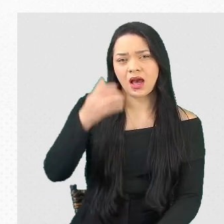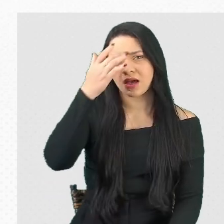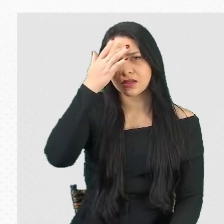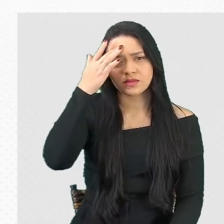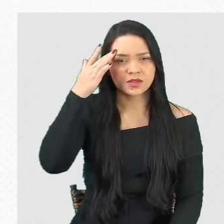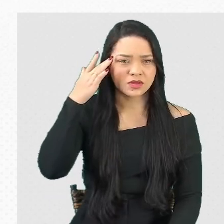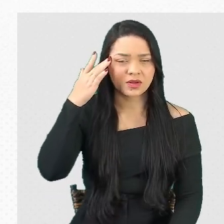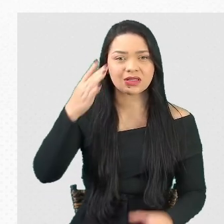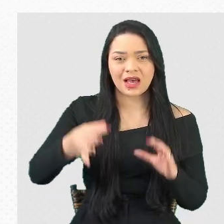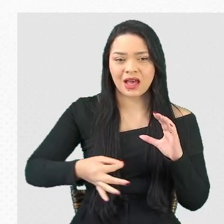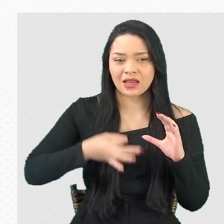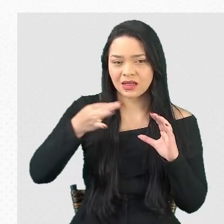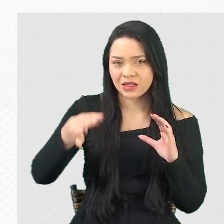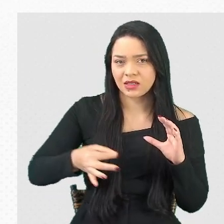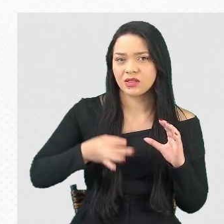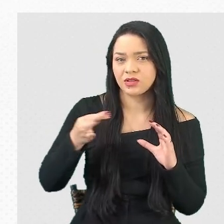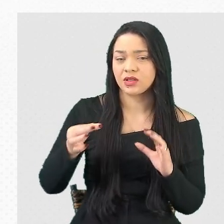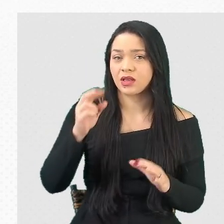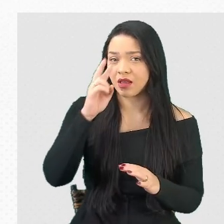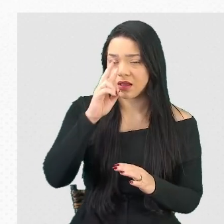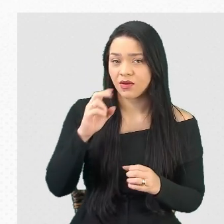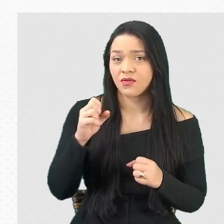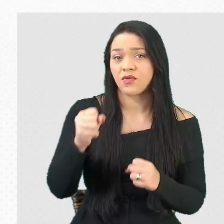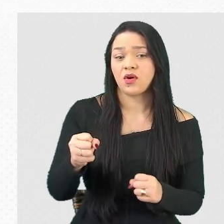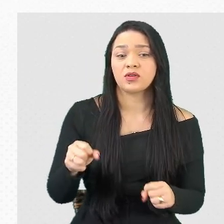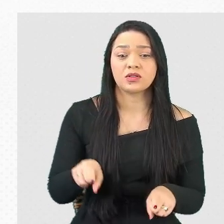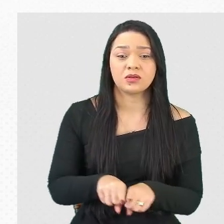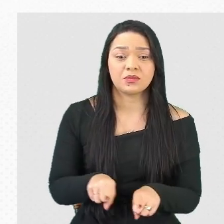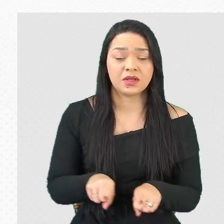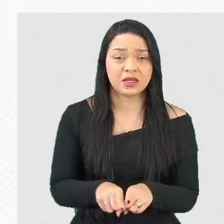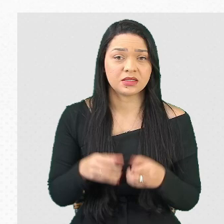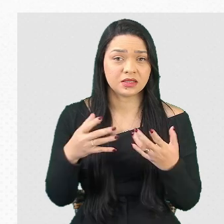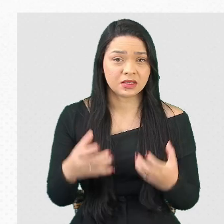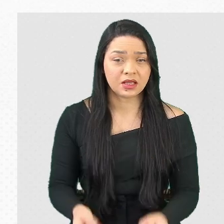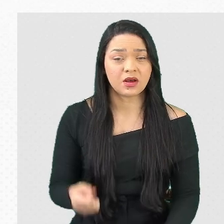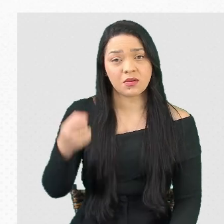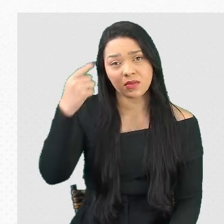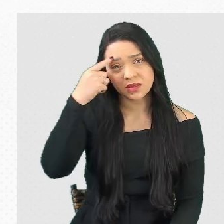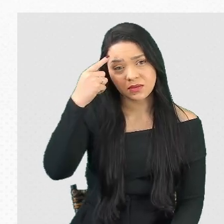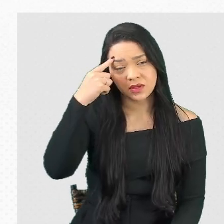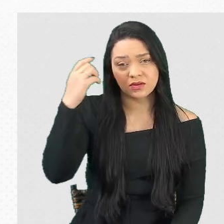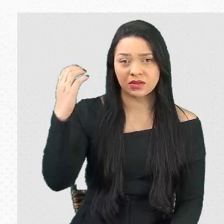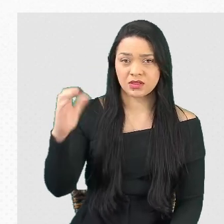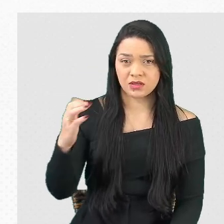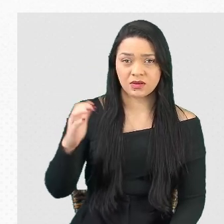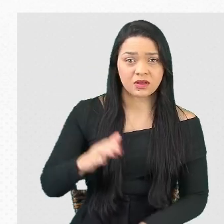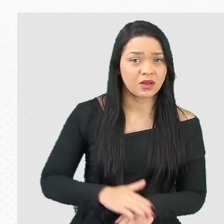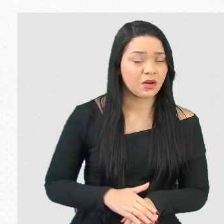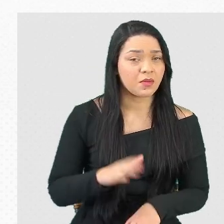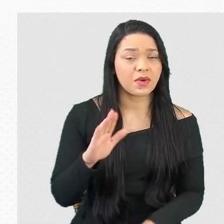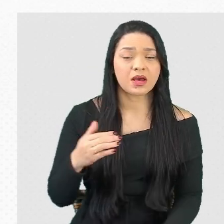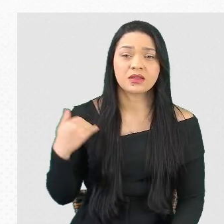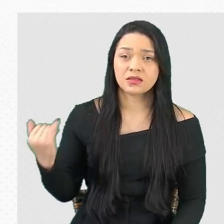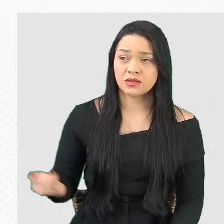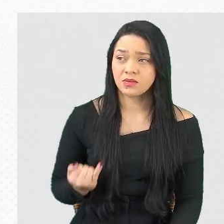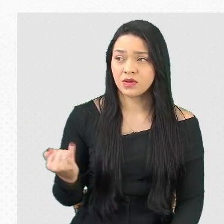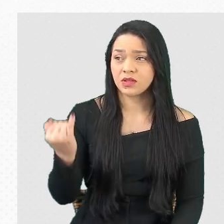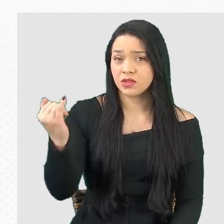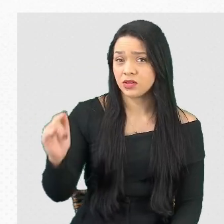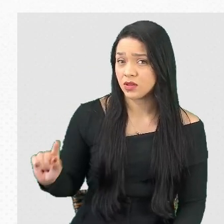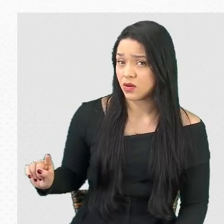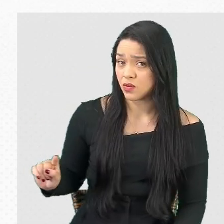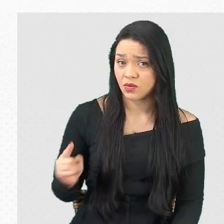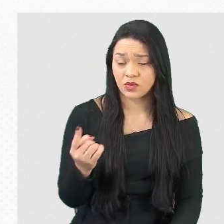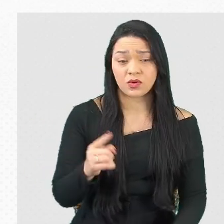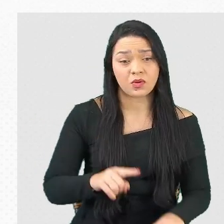fazer a crítica muito forte. Aceitavam o pensamento científico como o mais importante, não é o único, mas o